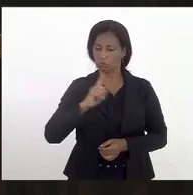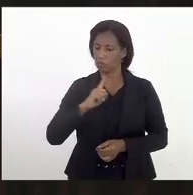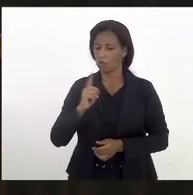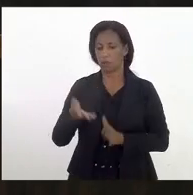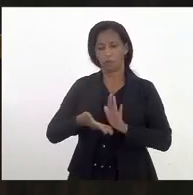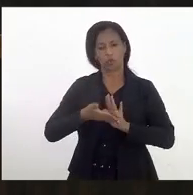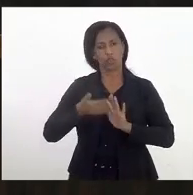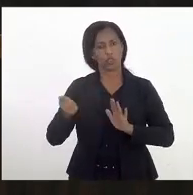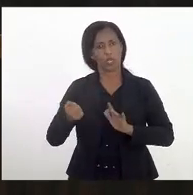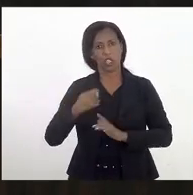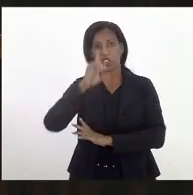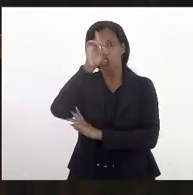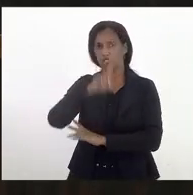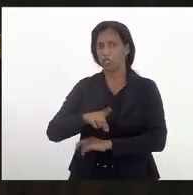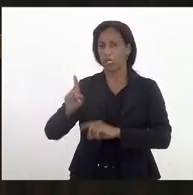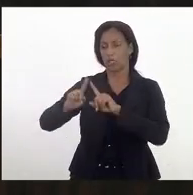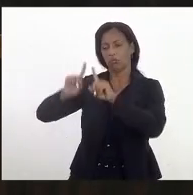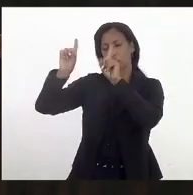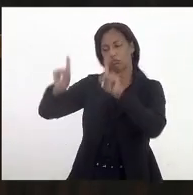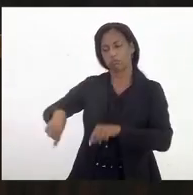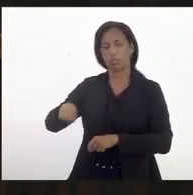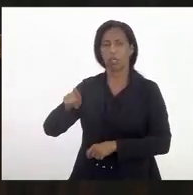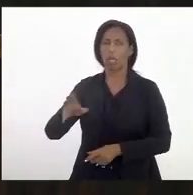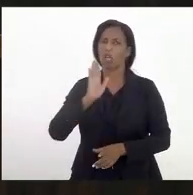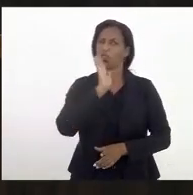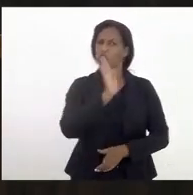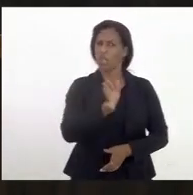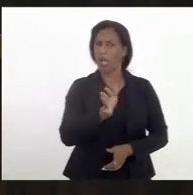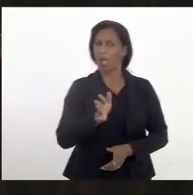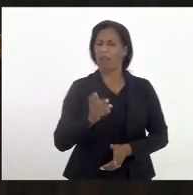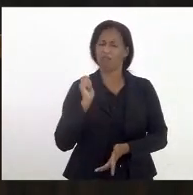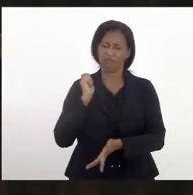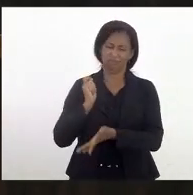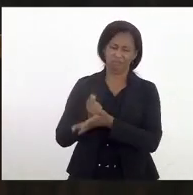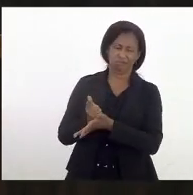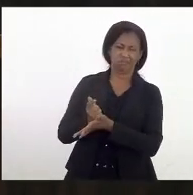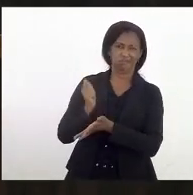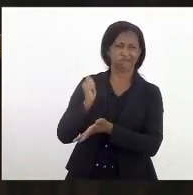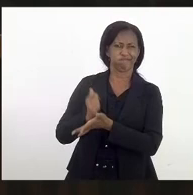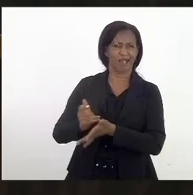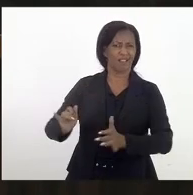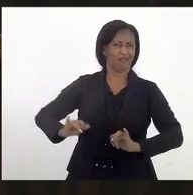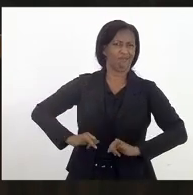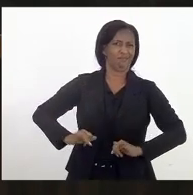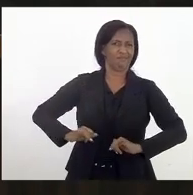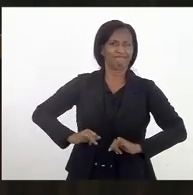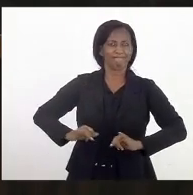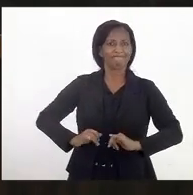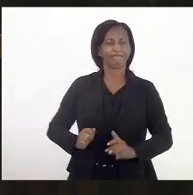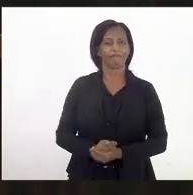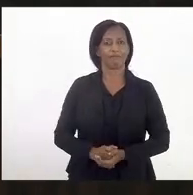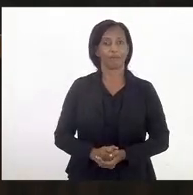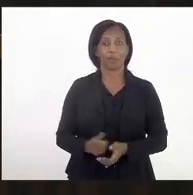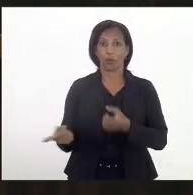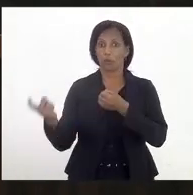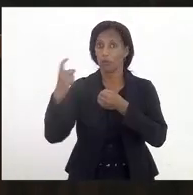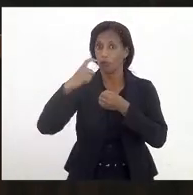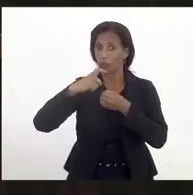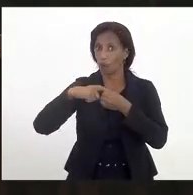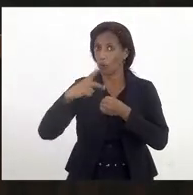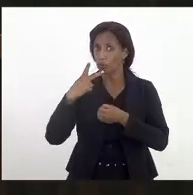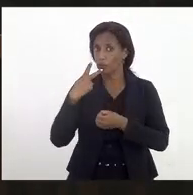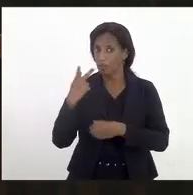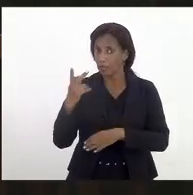público o que já estão sendo penalizado eu volto a dizer o estado